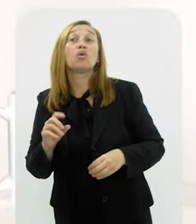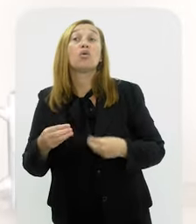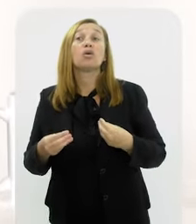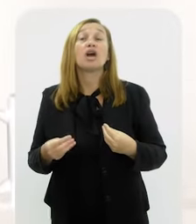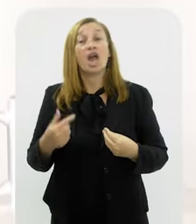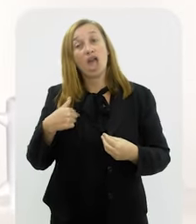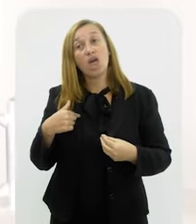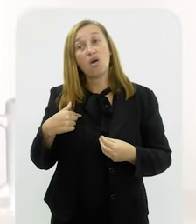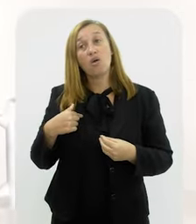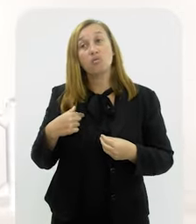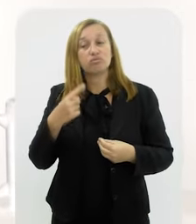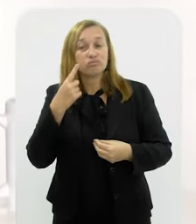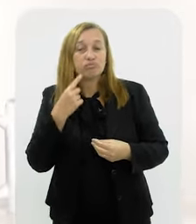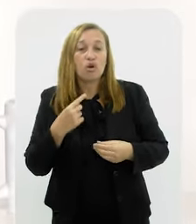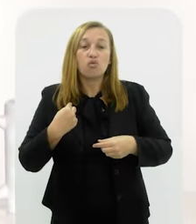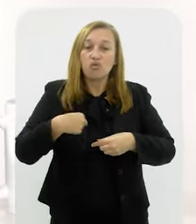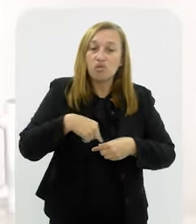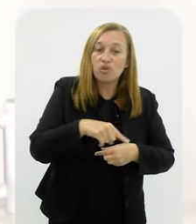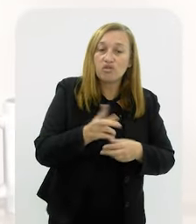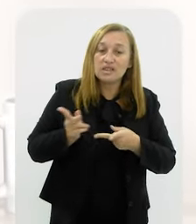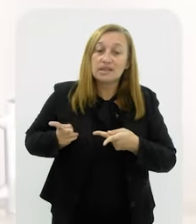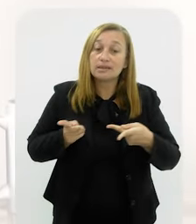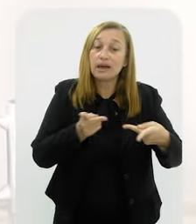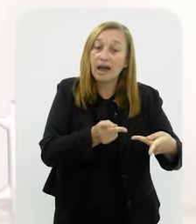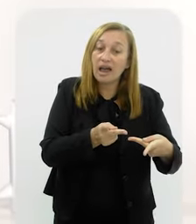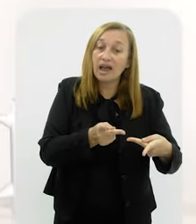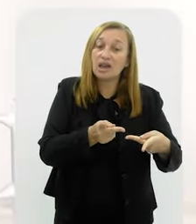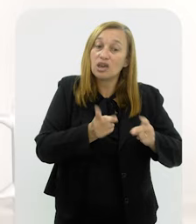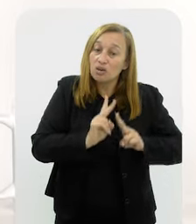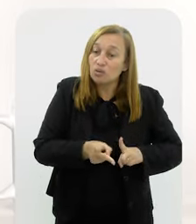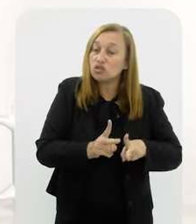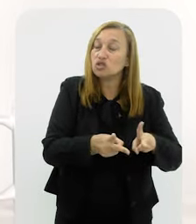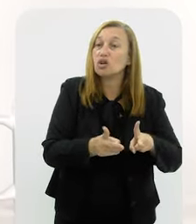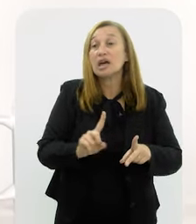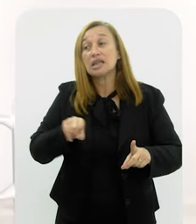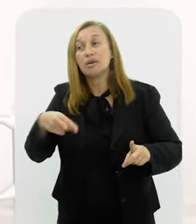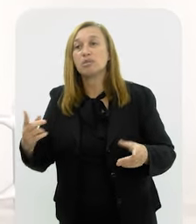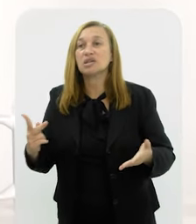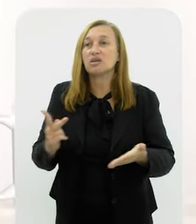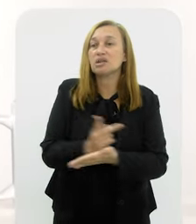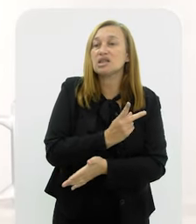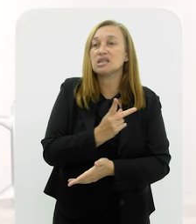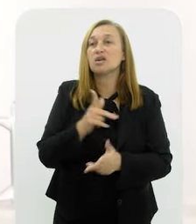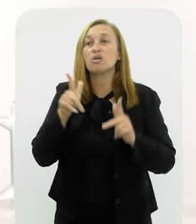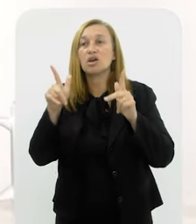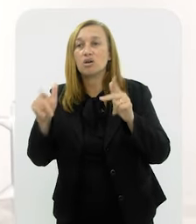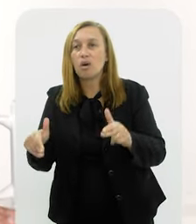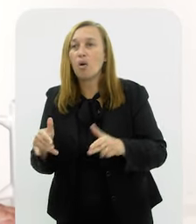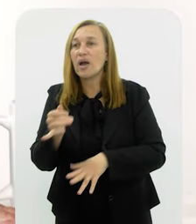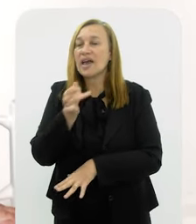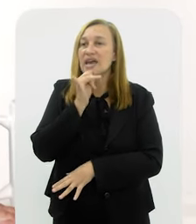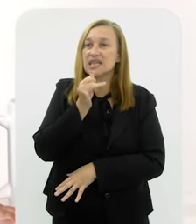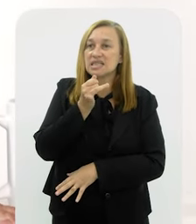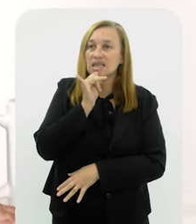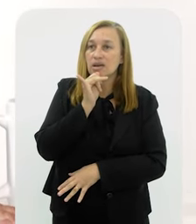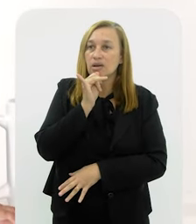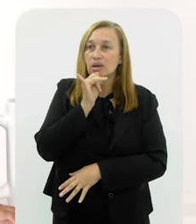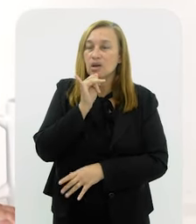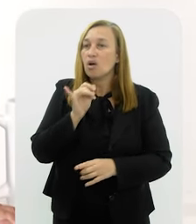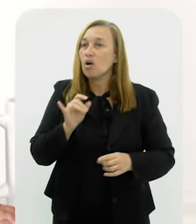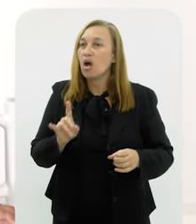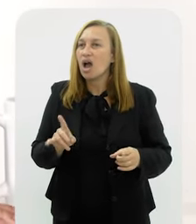conclusão, acabei ficando, fiquei 13 anos no João de Maza, e depois aconteceu a mesma coisa, por exemplo,